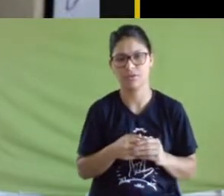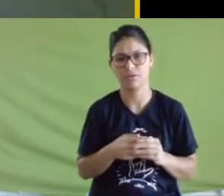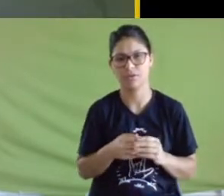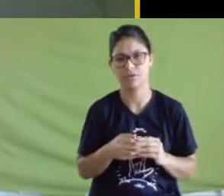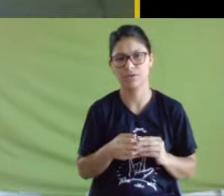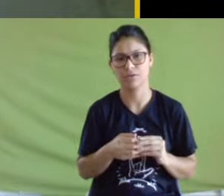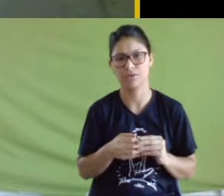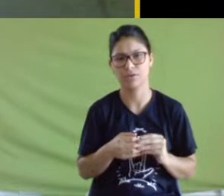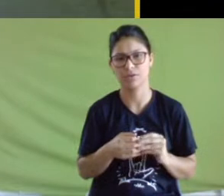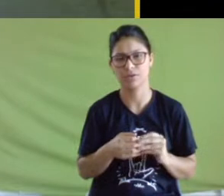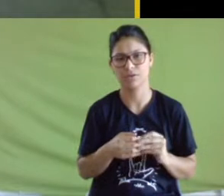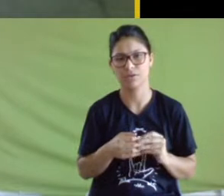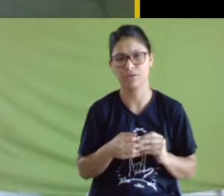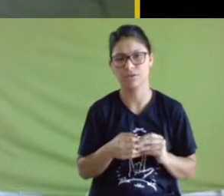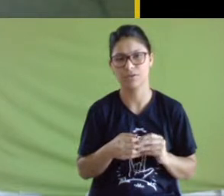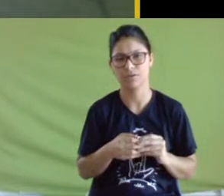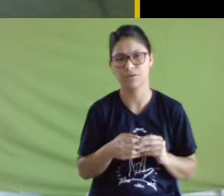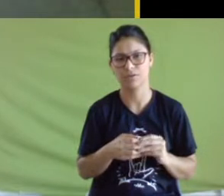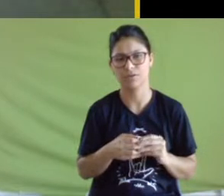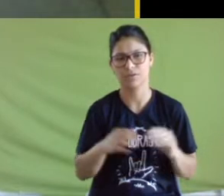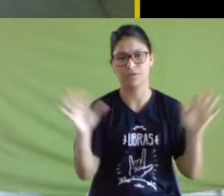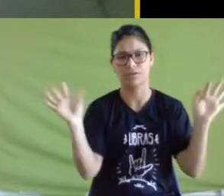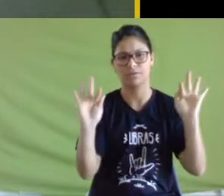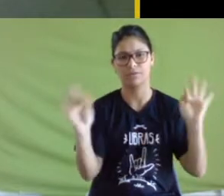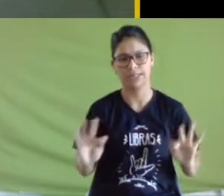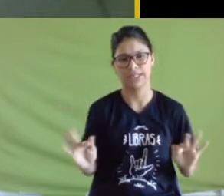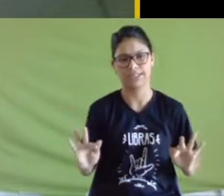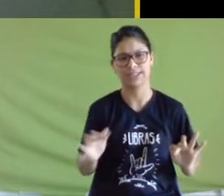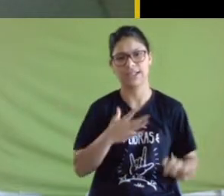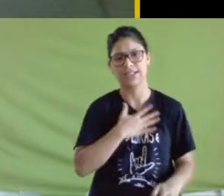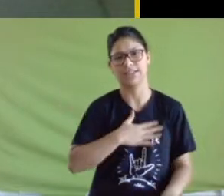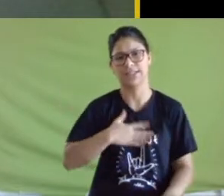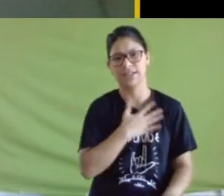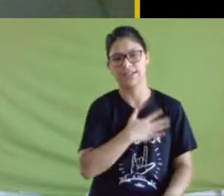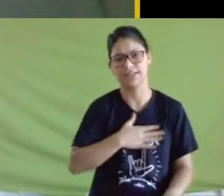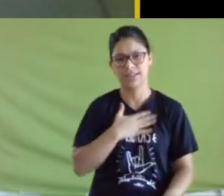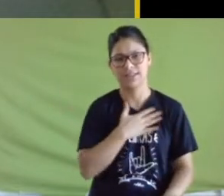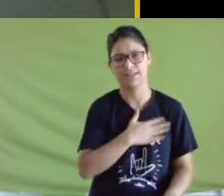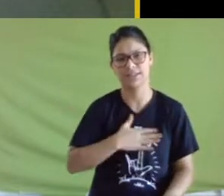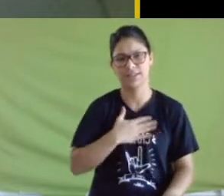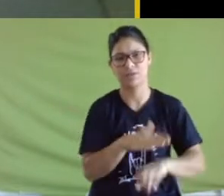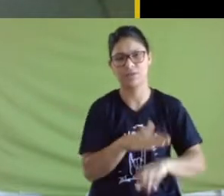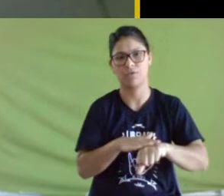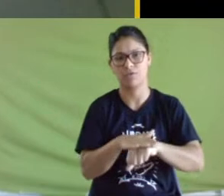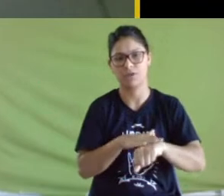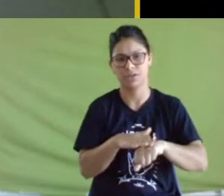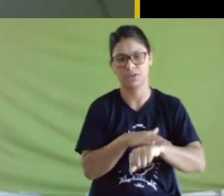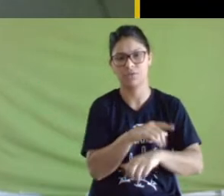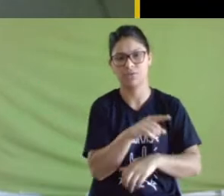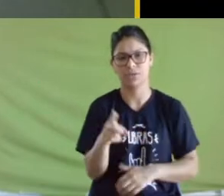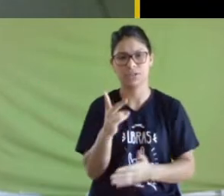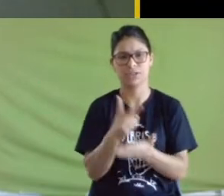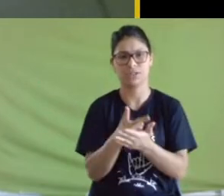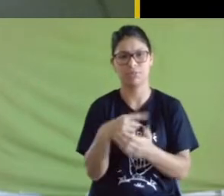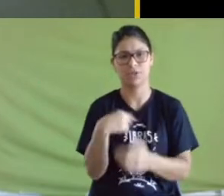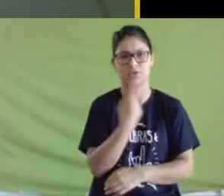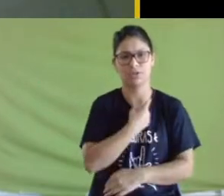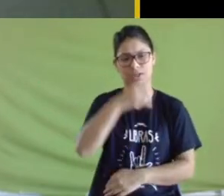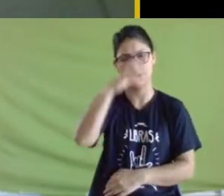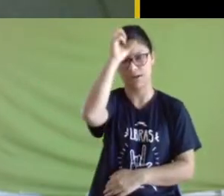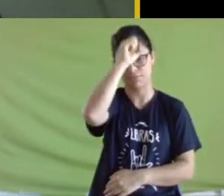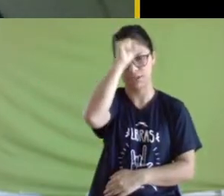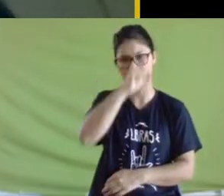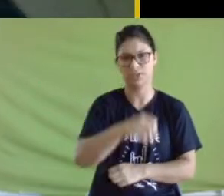Com certeza, sempre uma felicidade e satisfação te ouvir e conversar com você também. Sempre aprendo muito. Vou passar